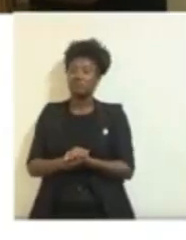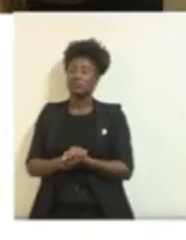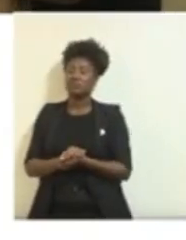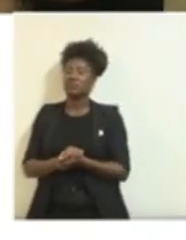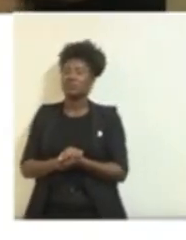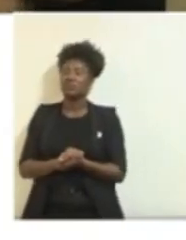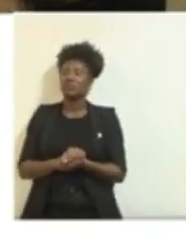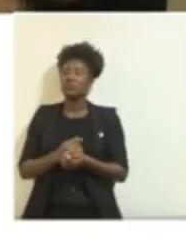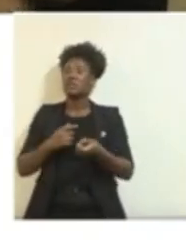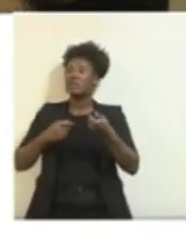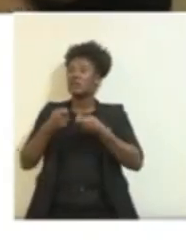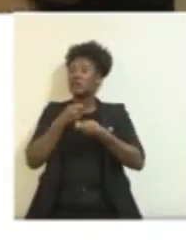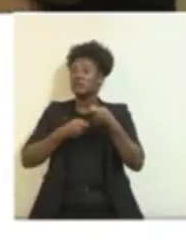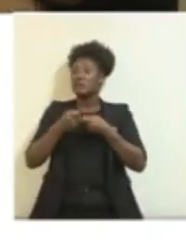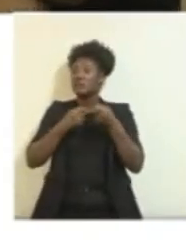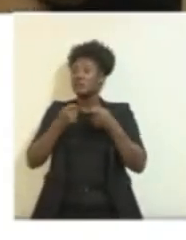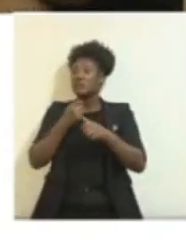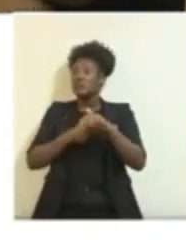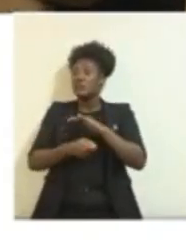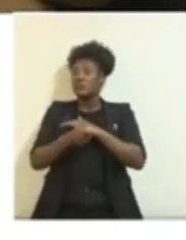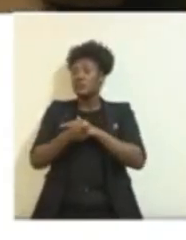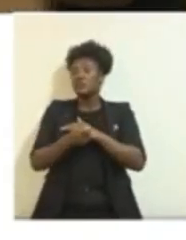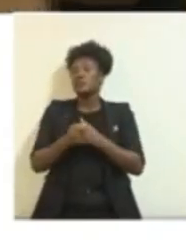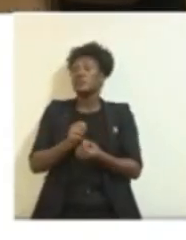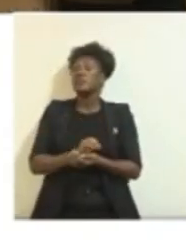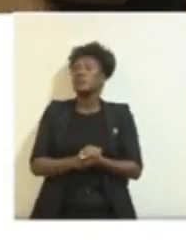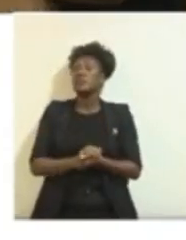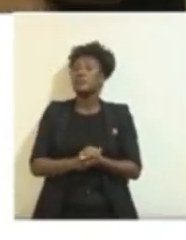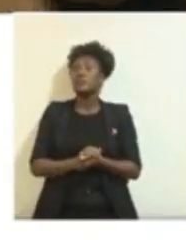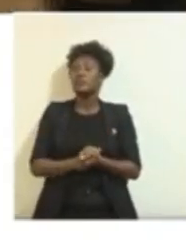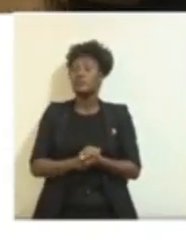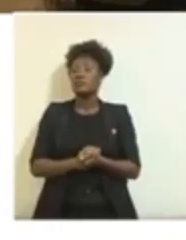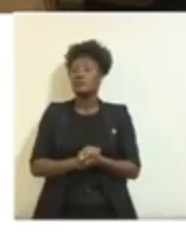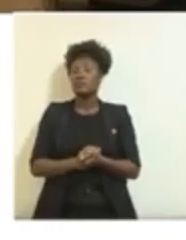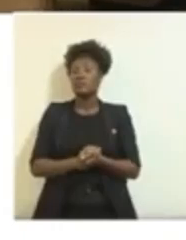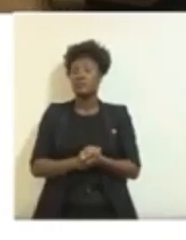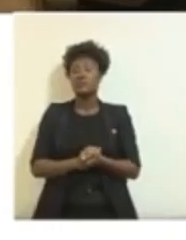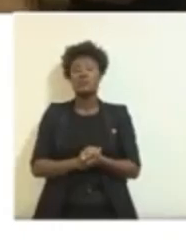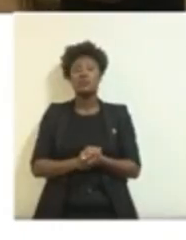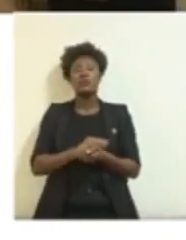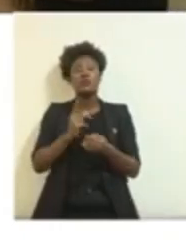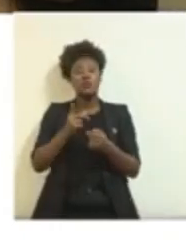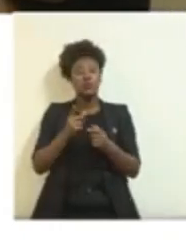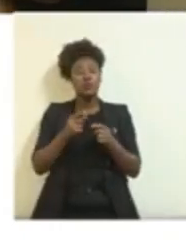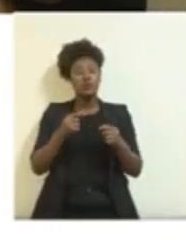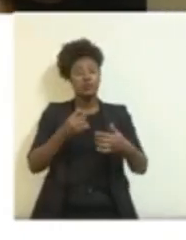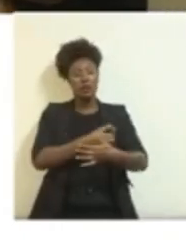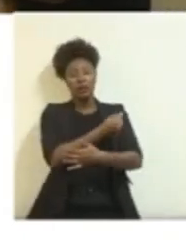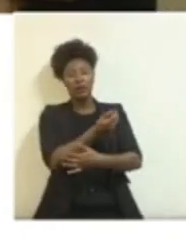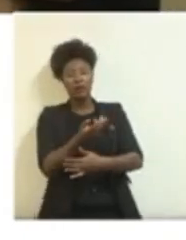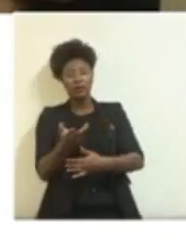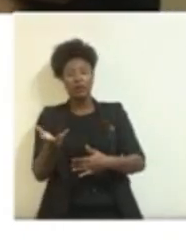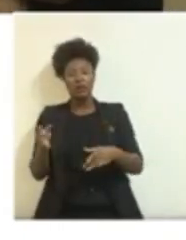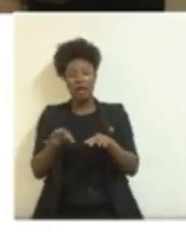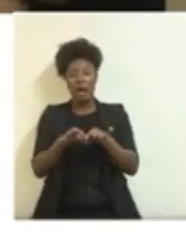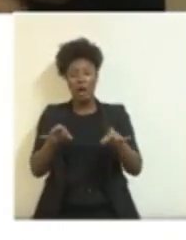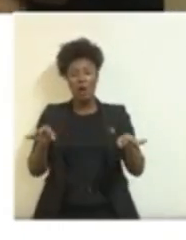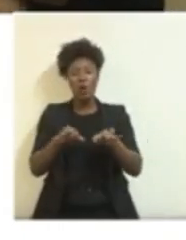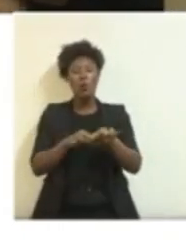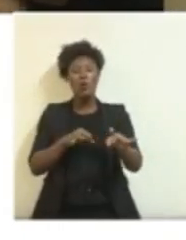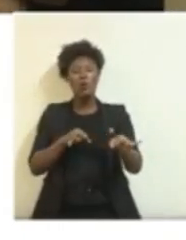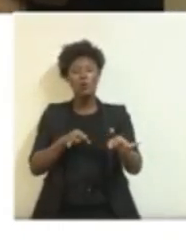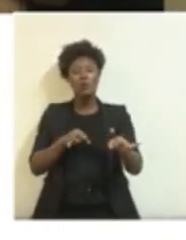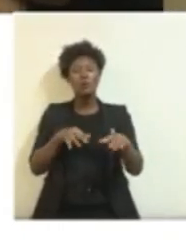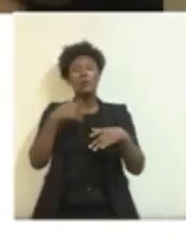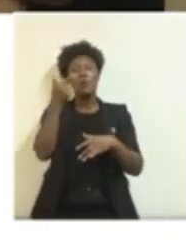a monoculturas. Isso o Plano Safra pode fazer. Então, quanto o senhor vai plantar? Quantos hectares o senhor quer plantar? Por que o senhor vai plantar só